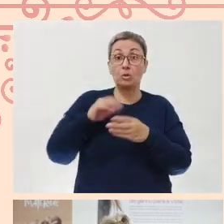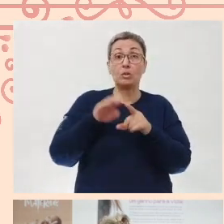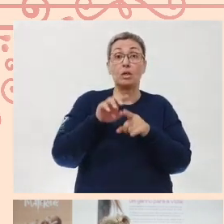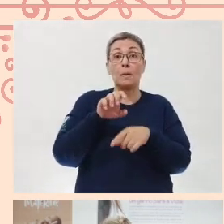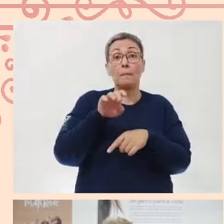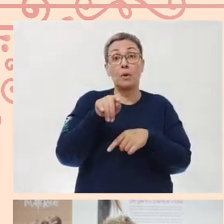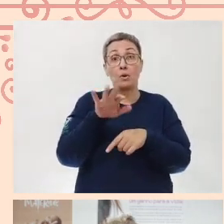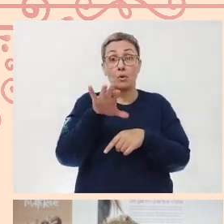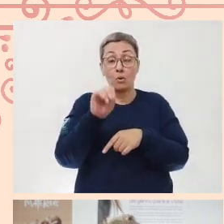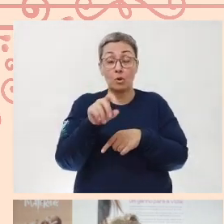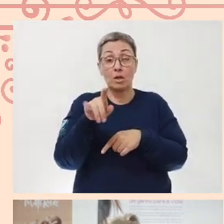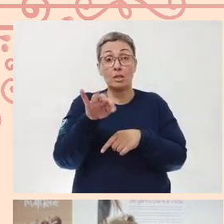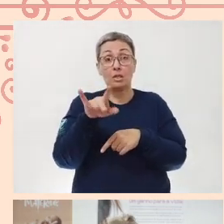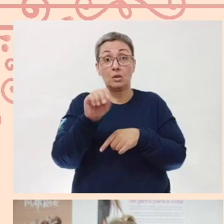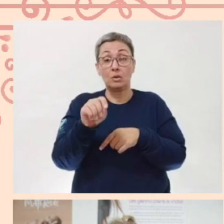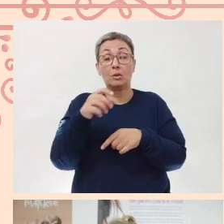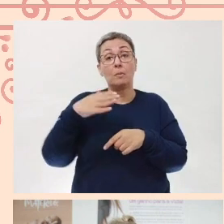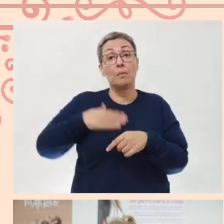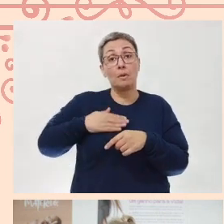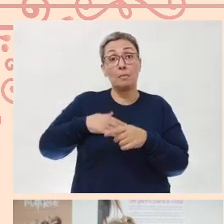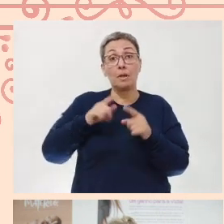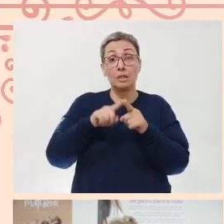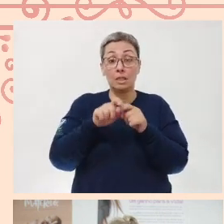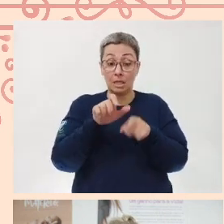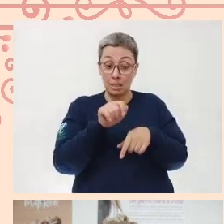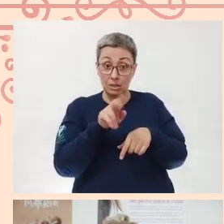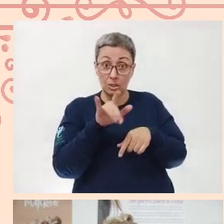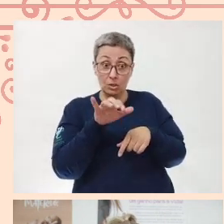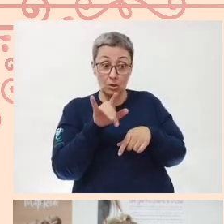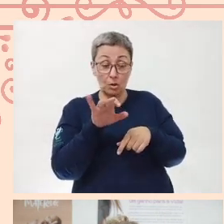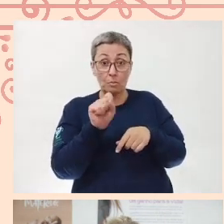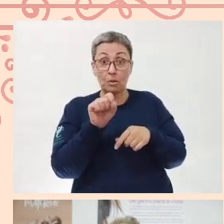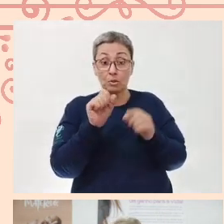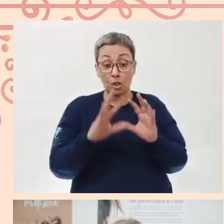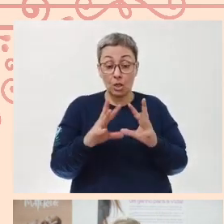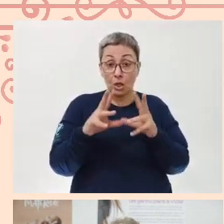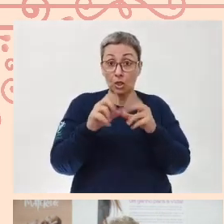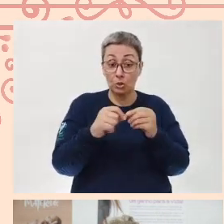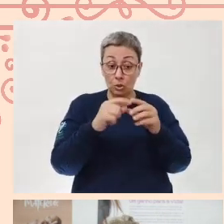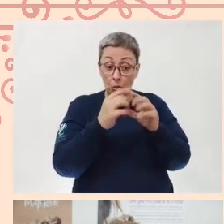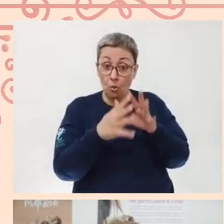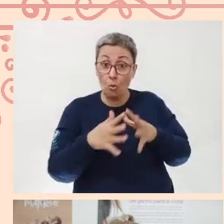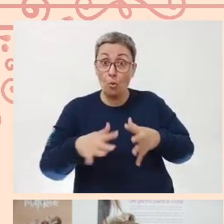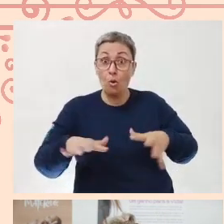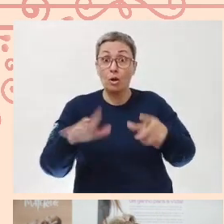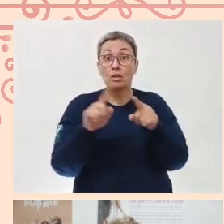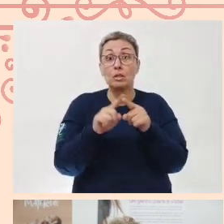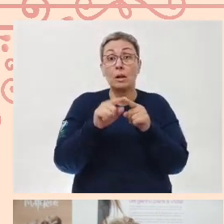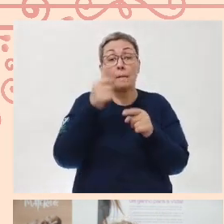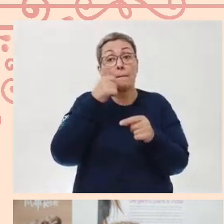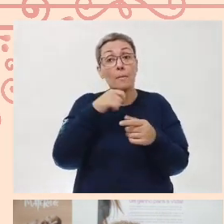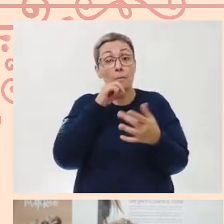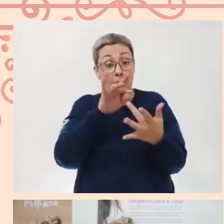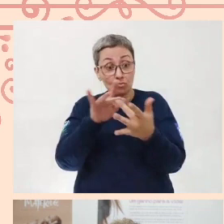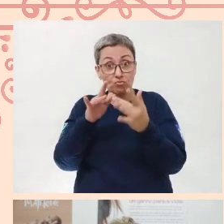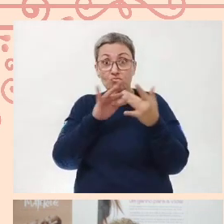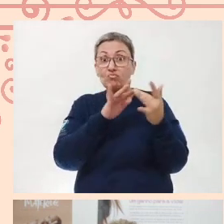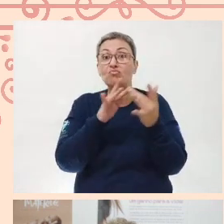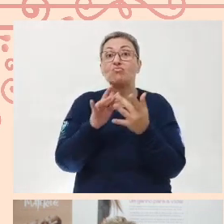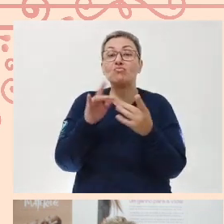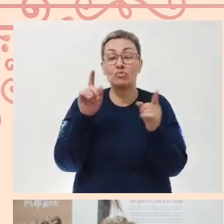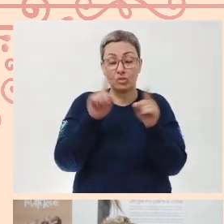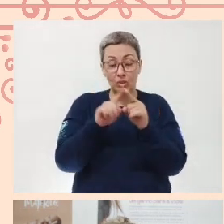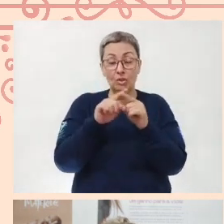broncoenteromamário. Lembrando que o leite humano tem anticorpos dirigidos a todos os organismos com os quais a mãe entrou